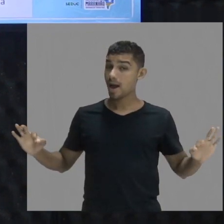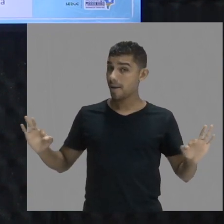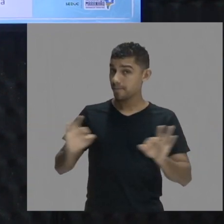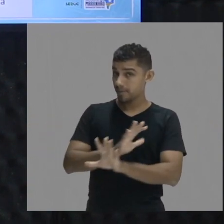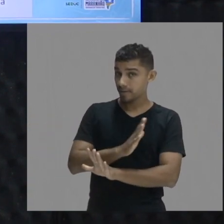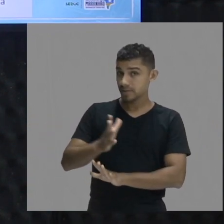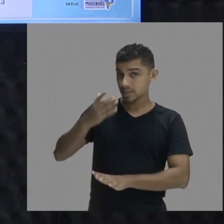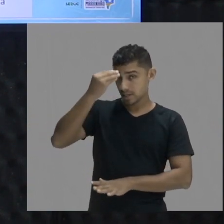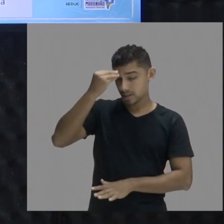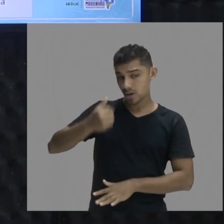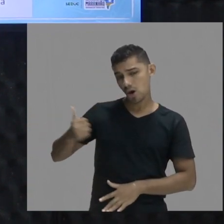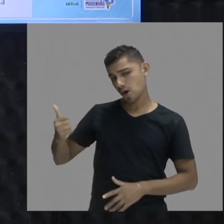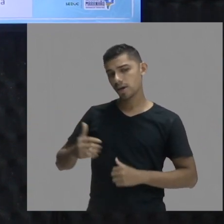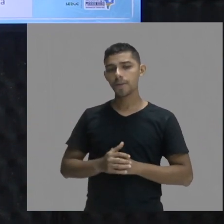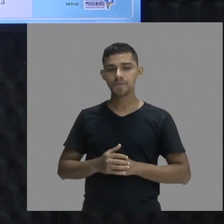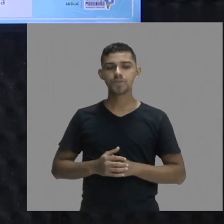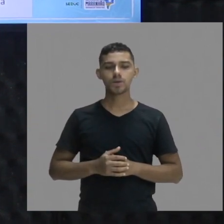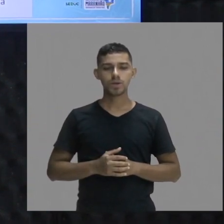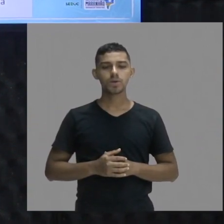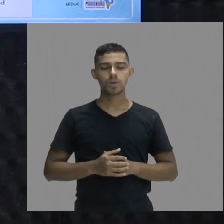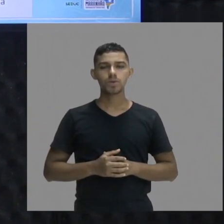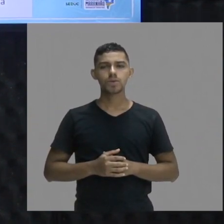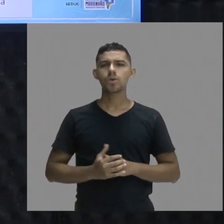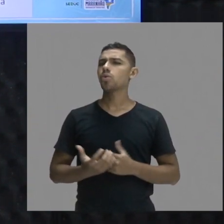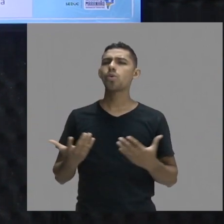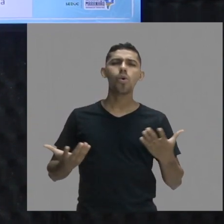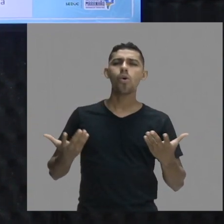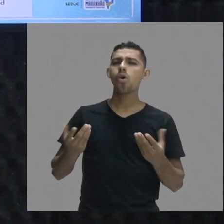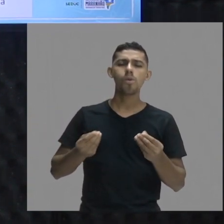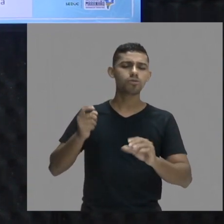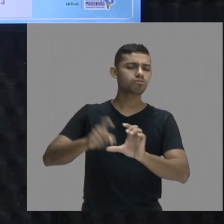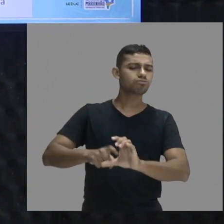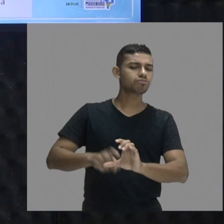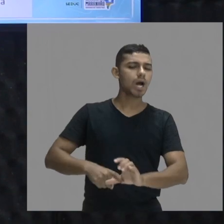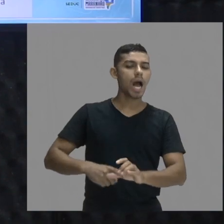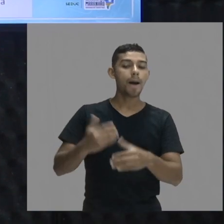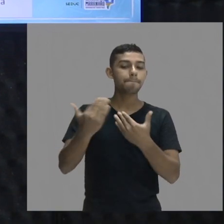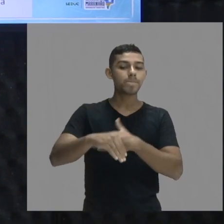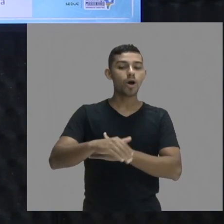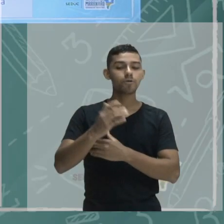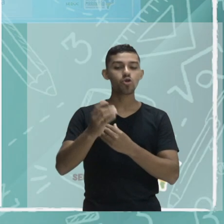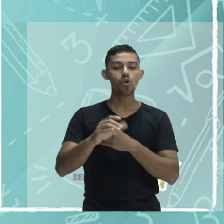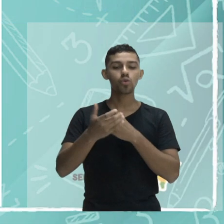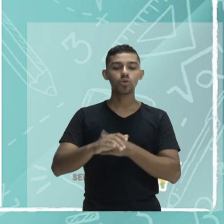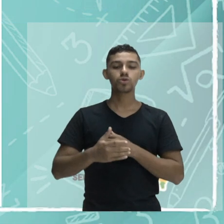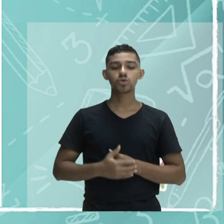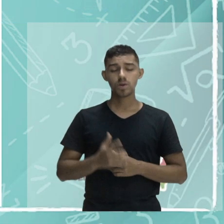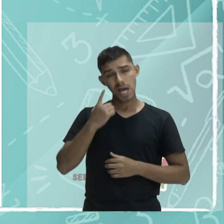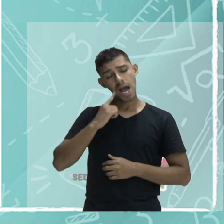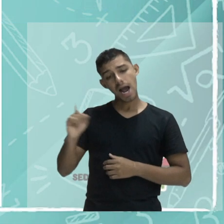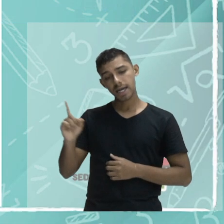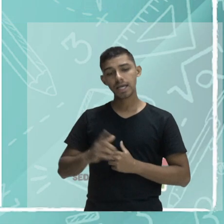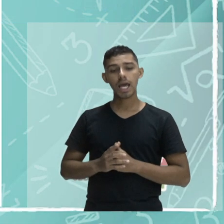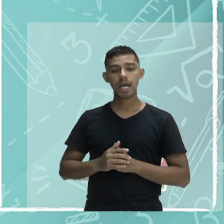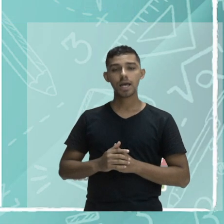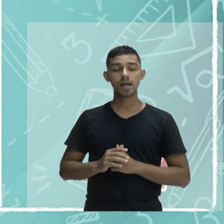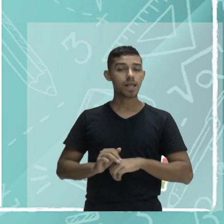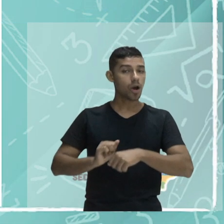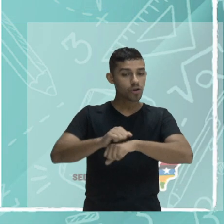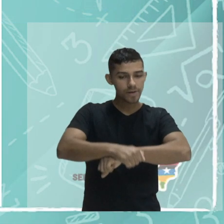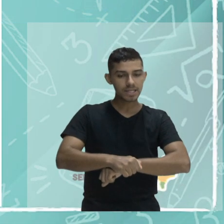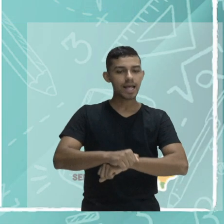finalizar isso aqui, é um probleminha. Como é que isso pode ser cobrado numa prova de concurso? Tá? Aqui da Universidade do Rio de